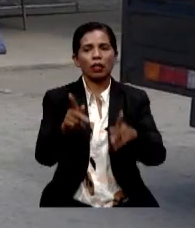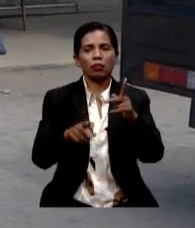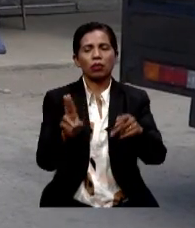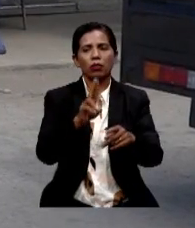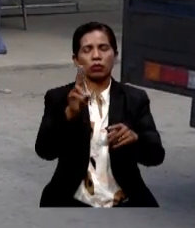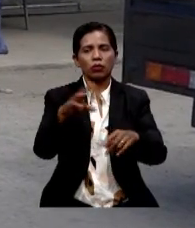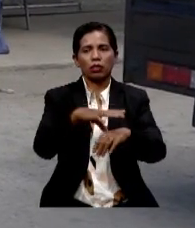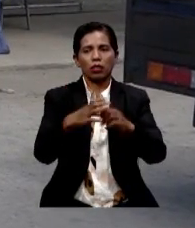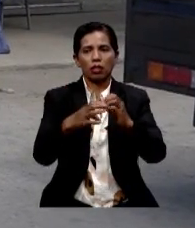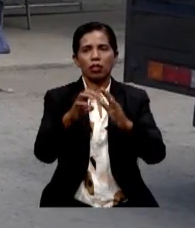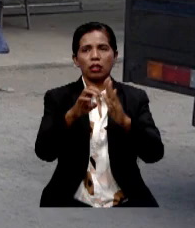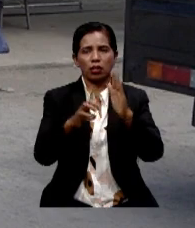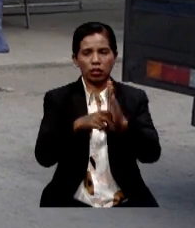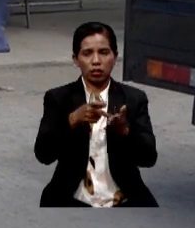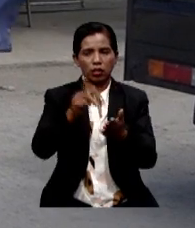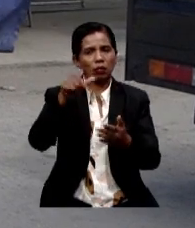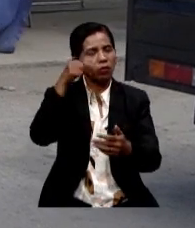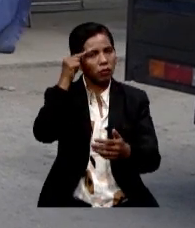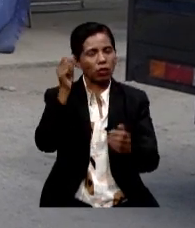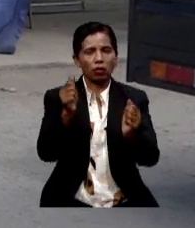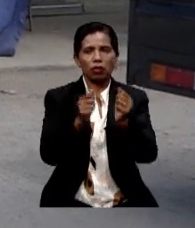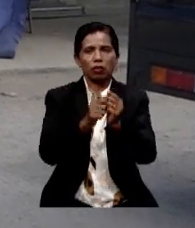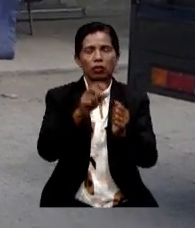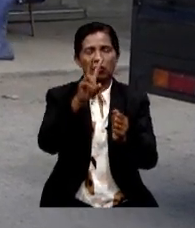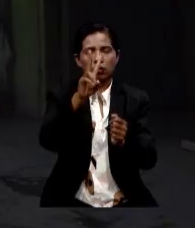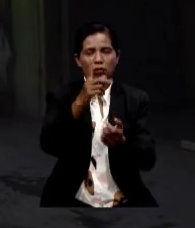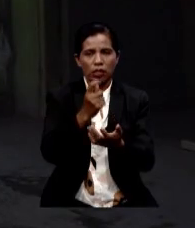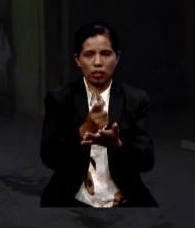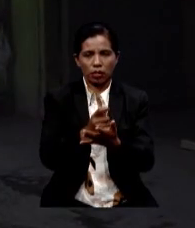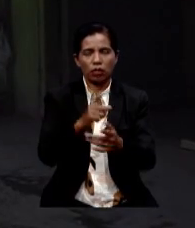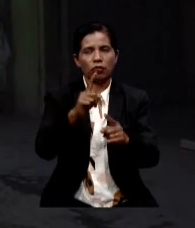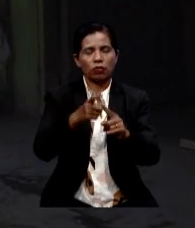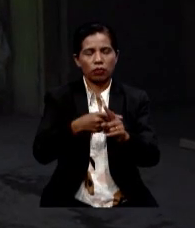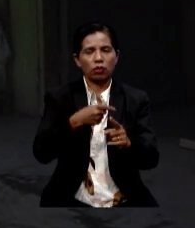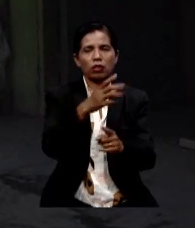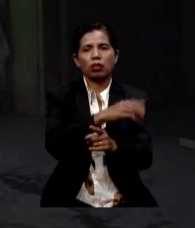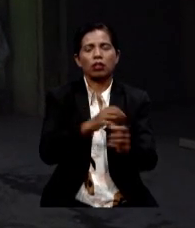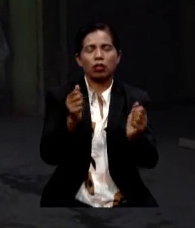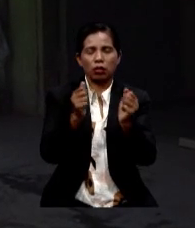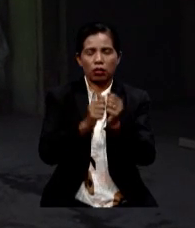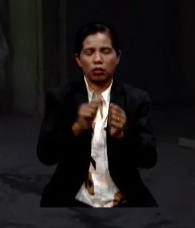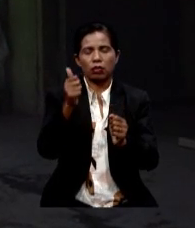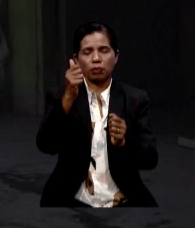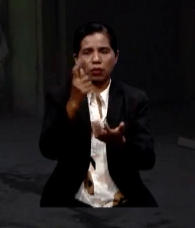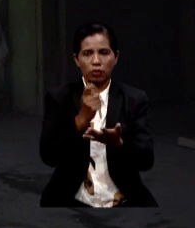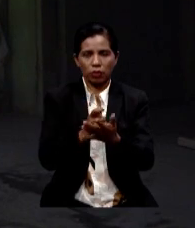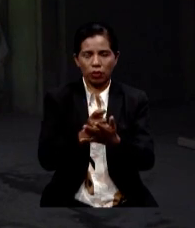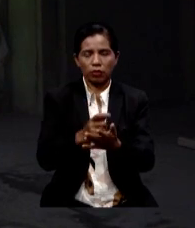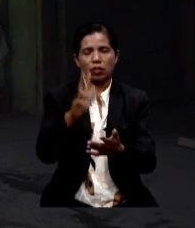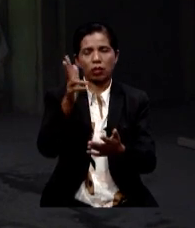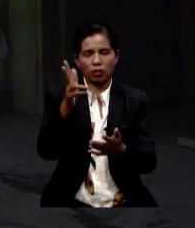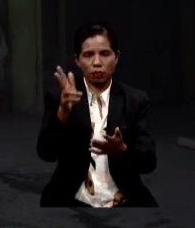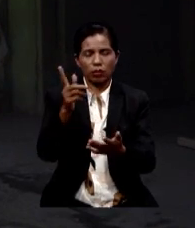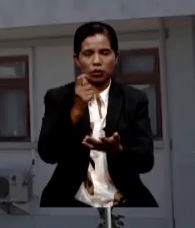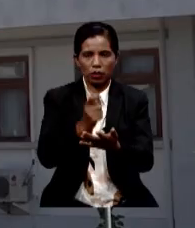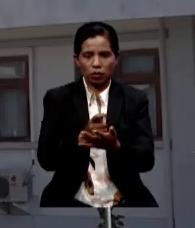ra estado se lutasse ba governo a muito rihun rua resin. Cada fulan um montante dólar sanulo to dólar tolo nulo baseia ba